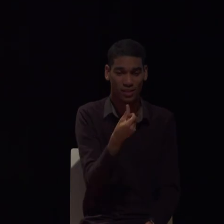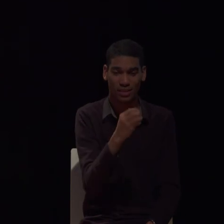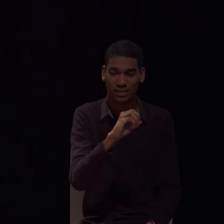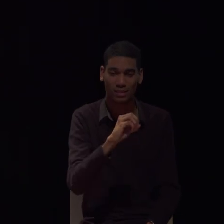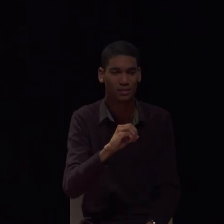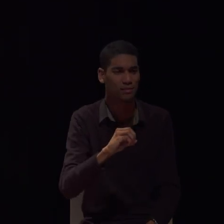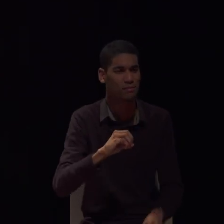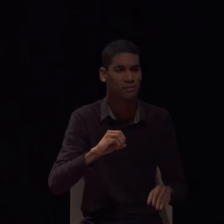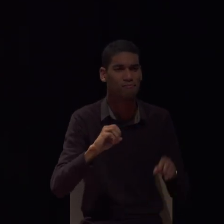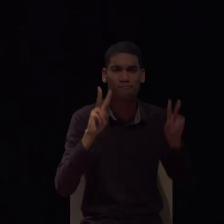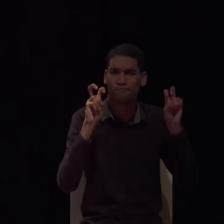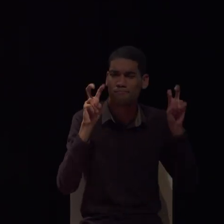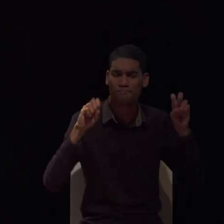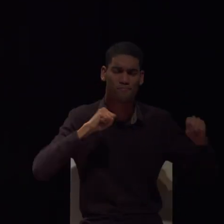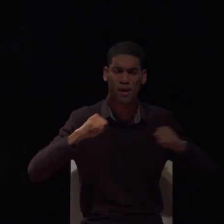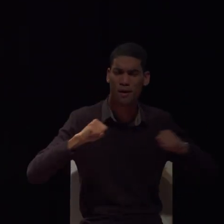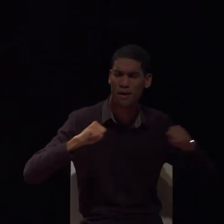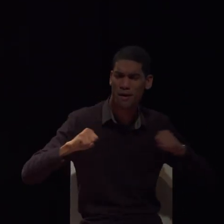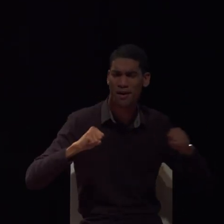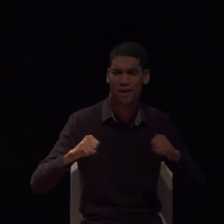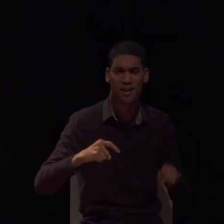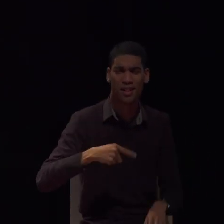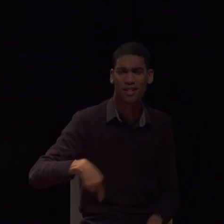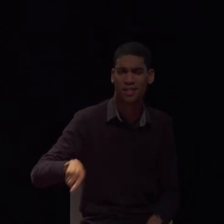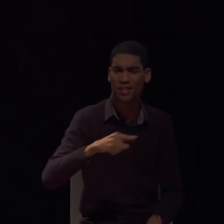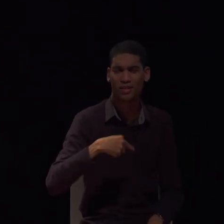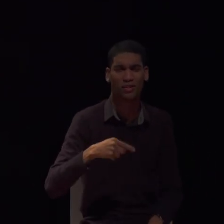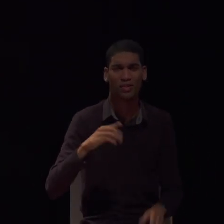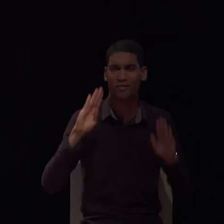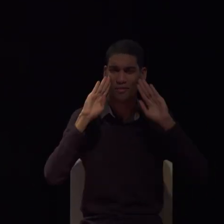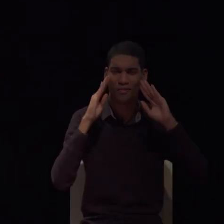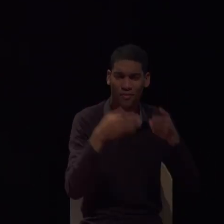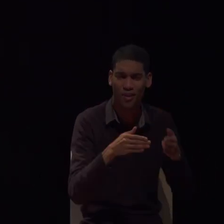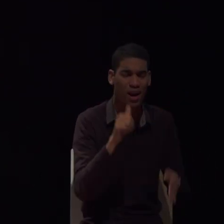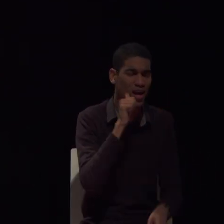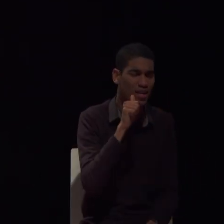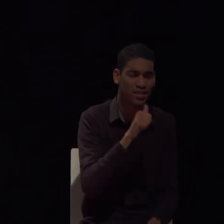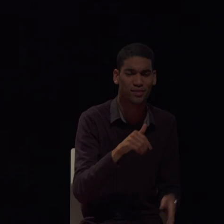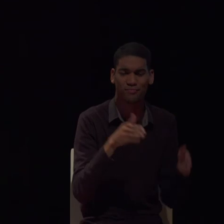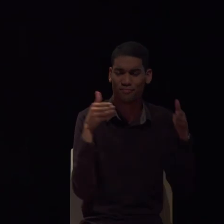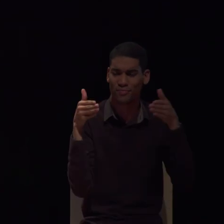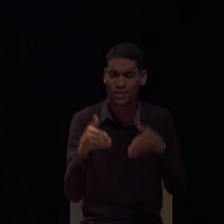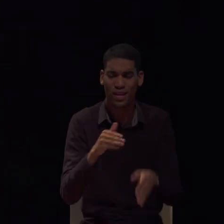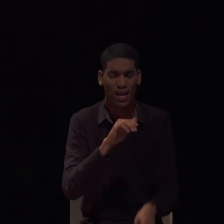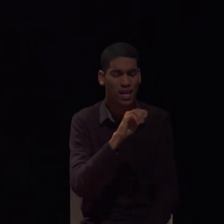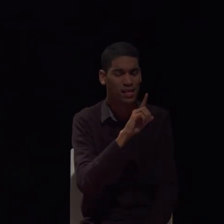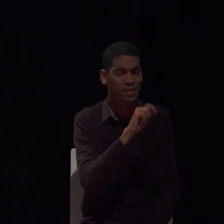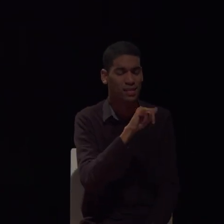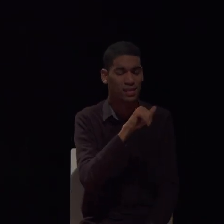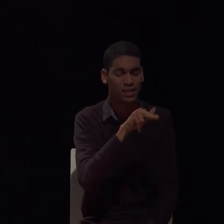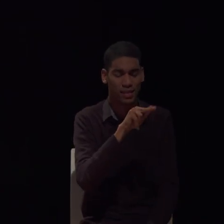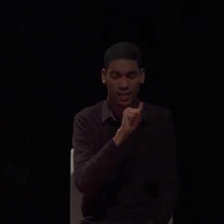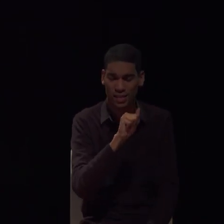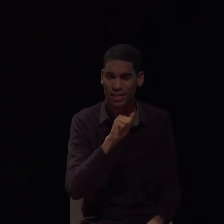ea gente estava muito assentado em aretha franklin as mulheres daiana ross